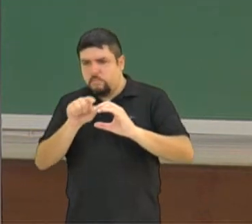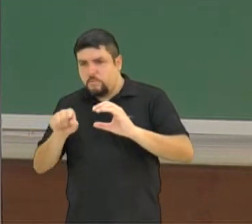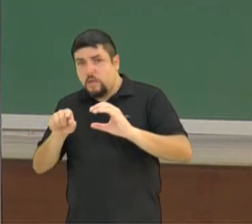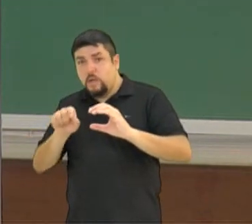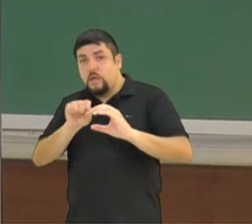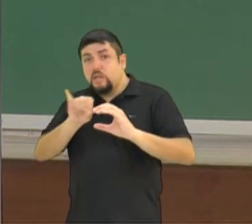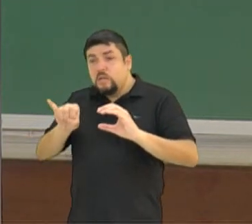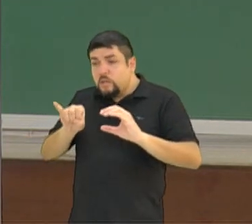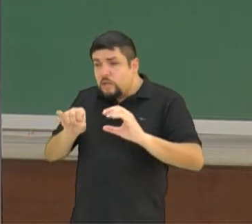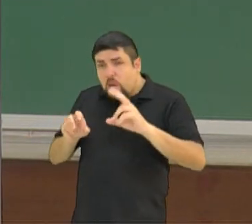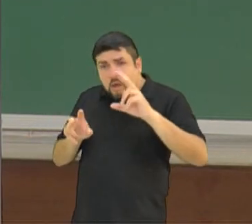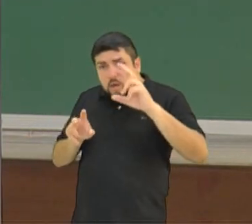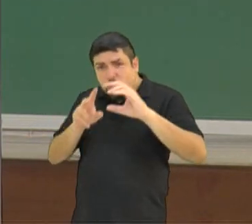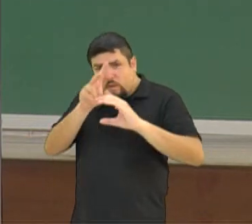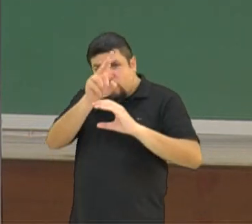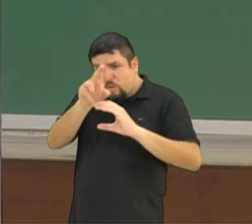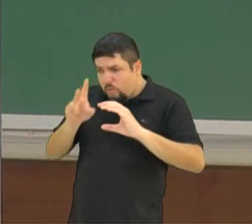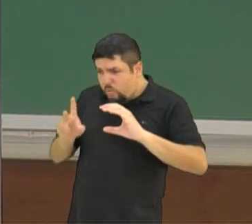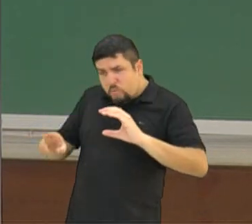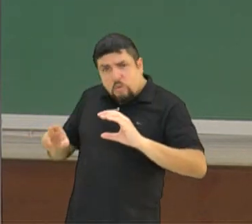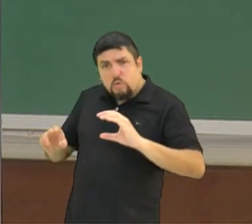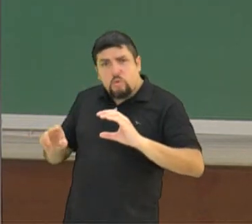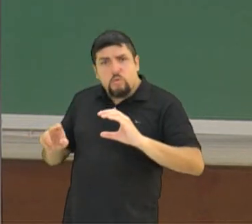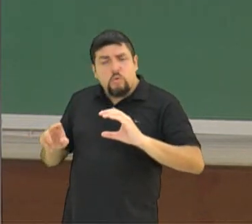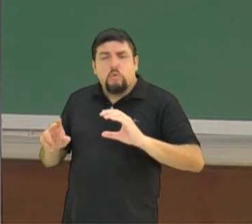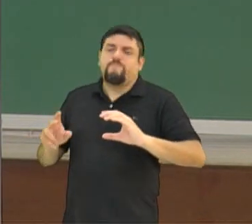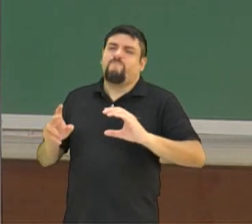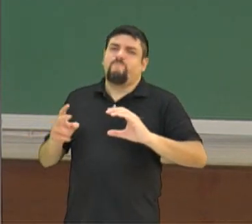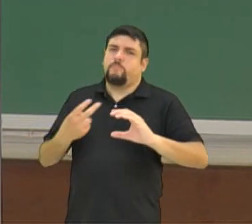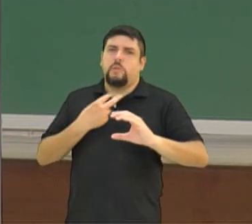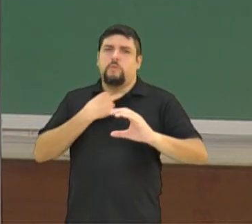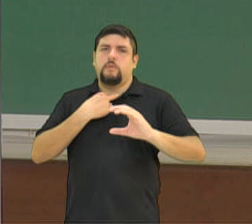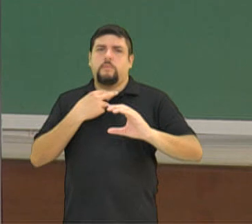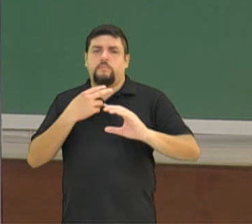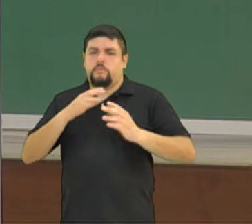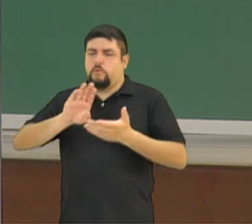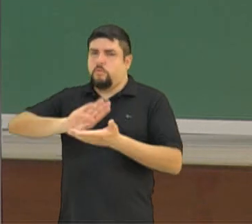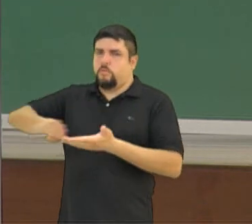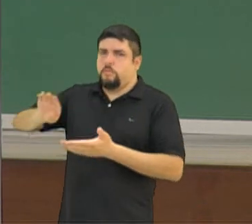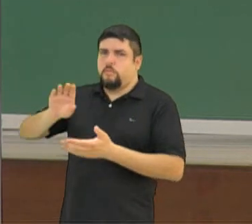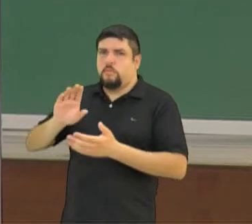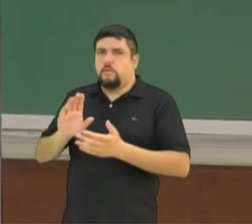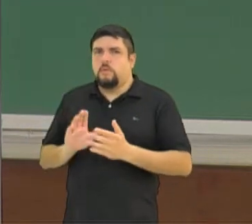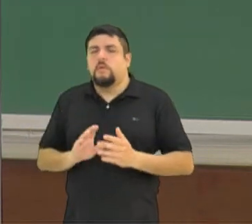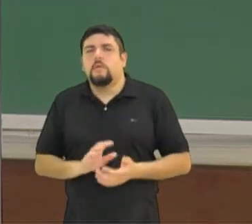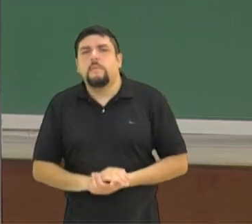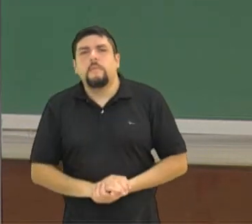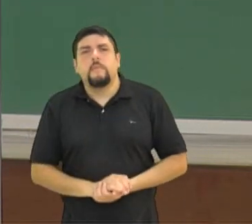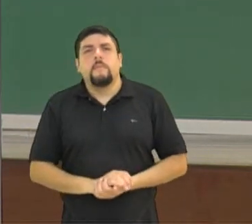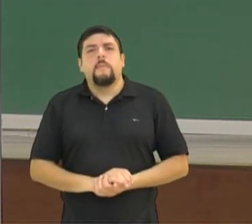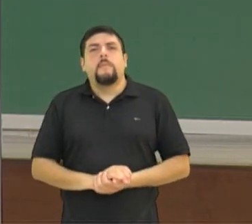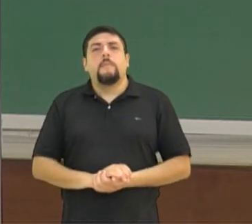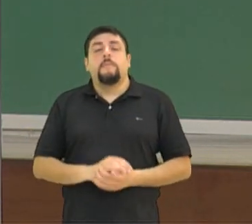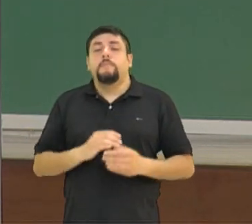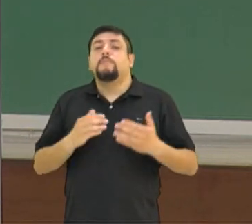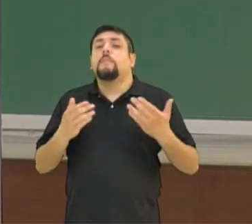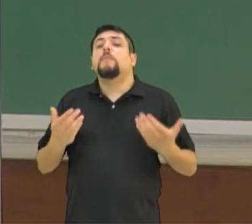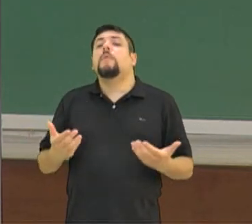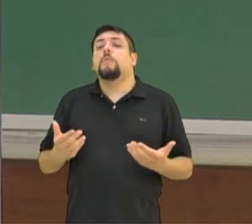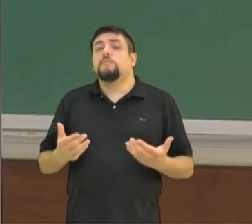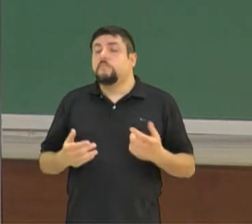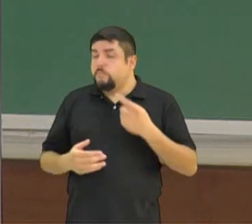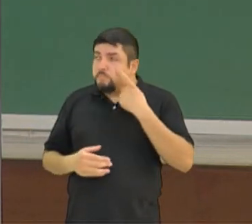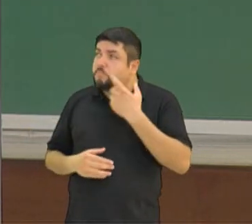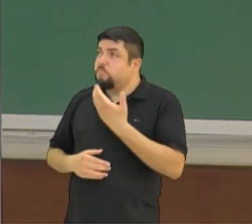já quebra o nosso esquema, tá bom? Então aquele carbono que faz dupla, ele não é um carbono quiral, beleza? Tranquilo? E isso é legal